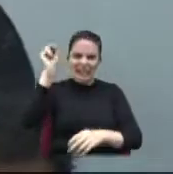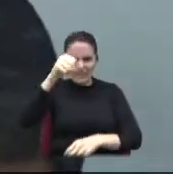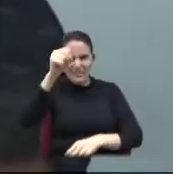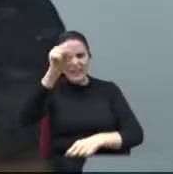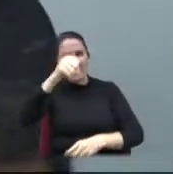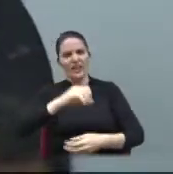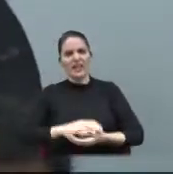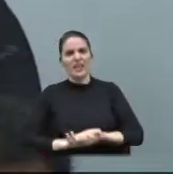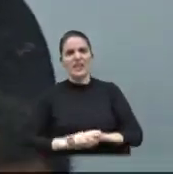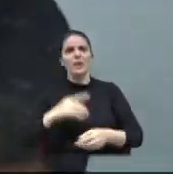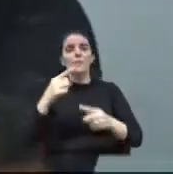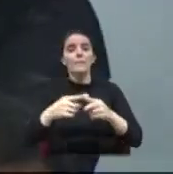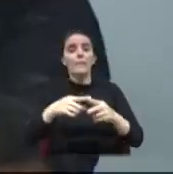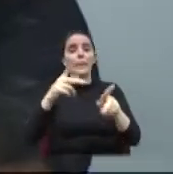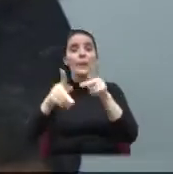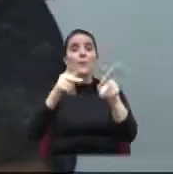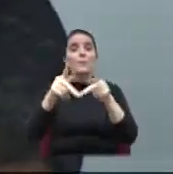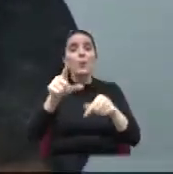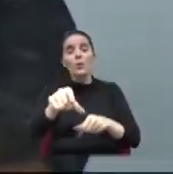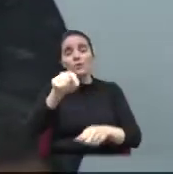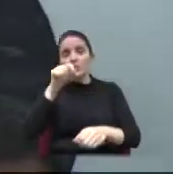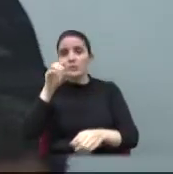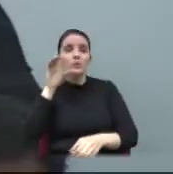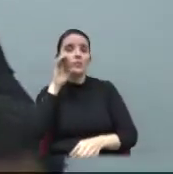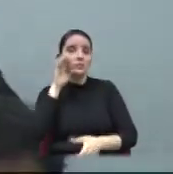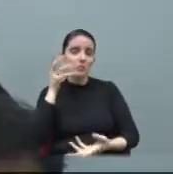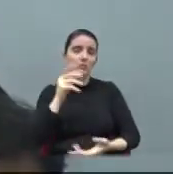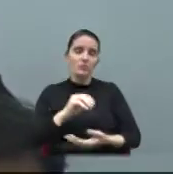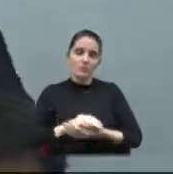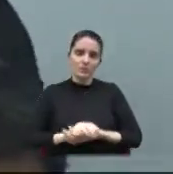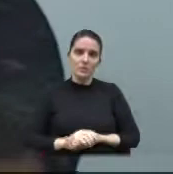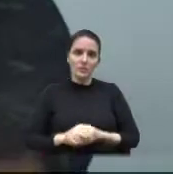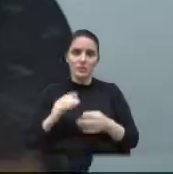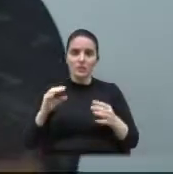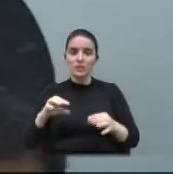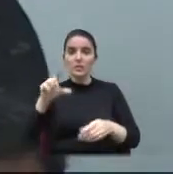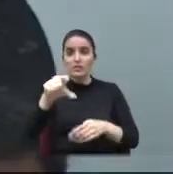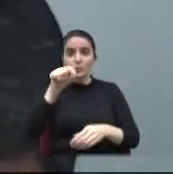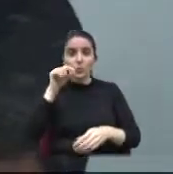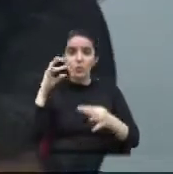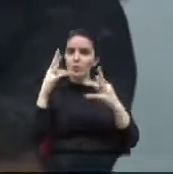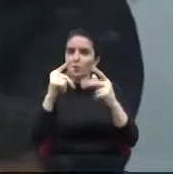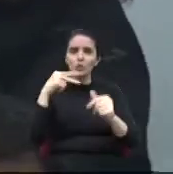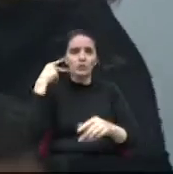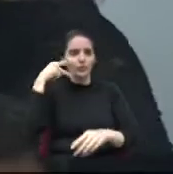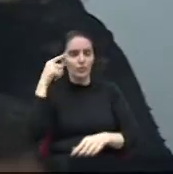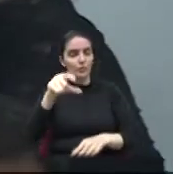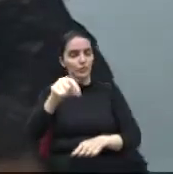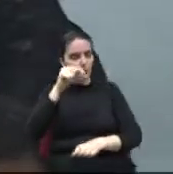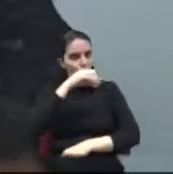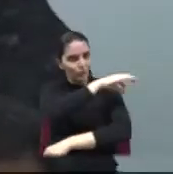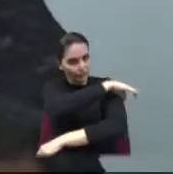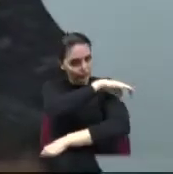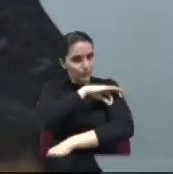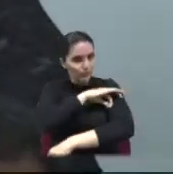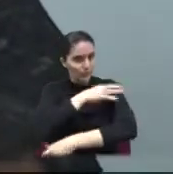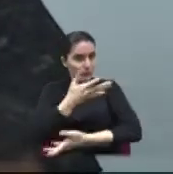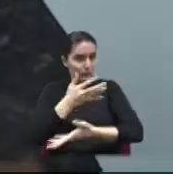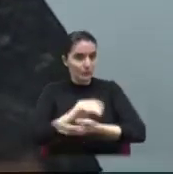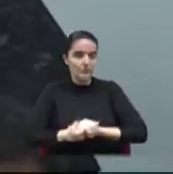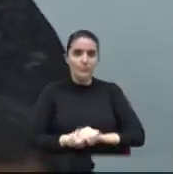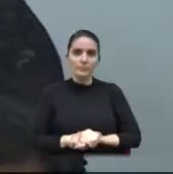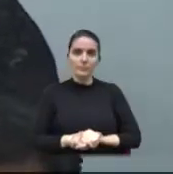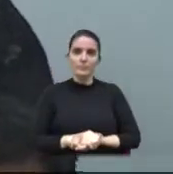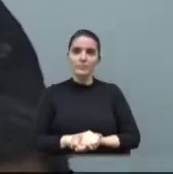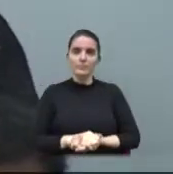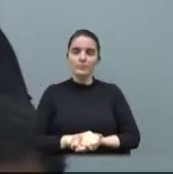elegeu, quem que me elegeu está ali, a população está ali, elegeu todos dessa casa, elegeu o prefeito, elegeu quem...